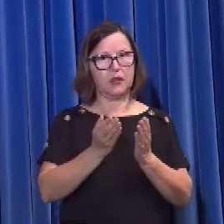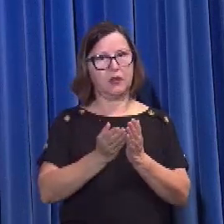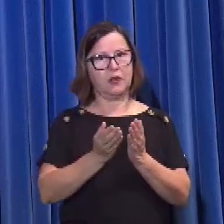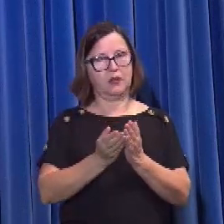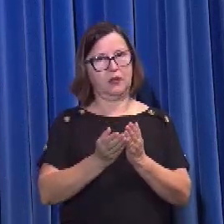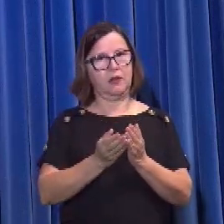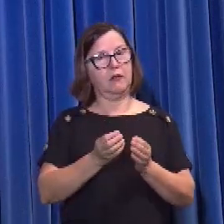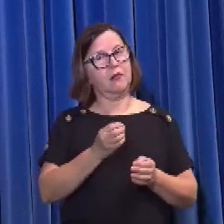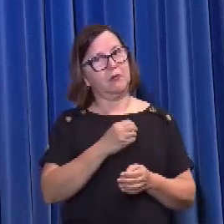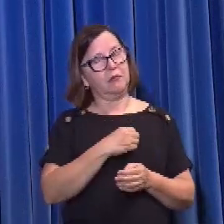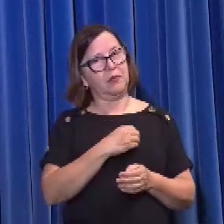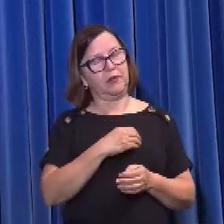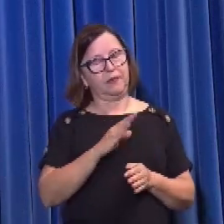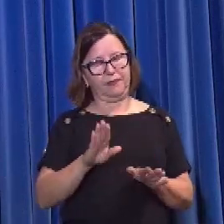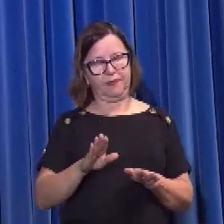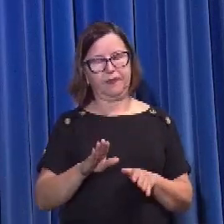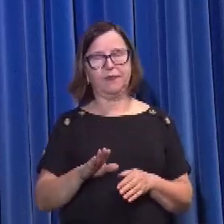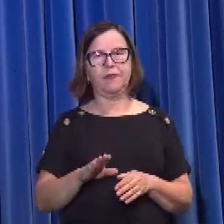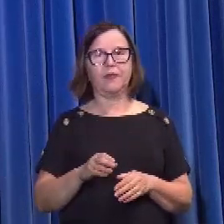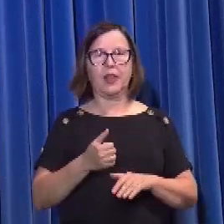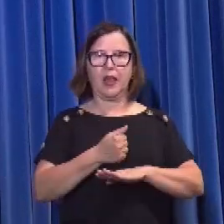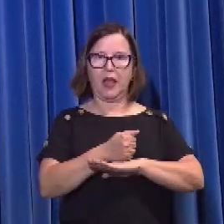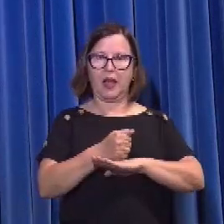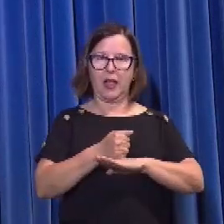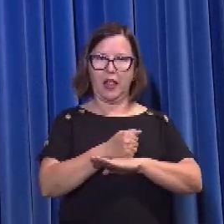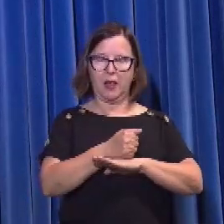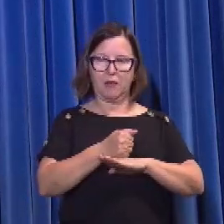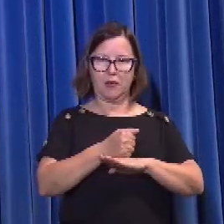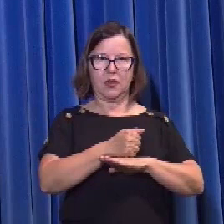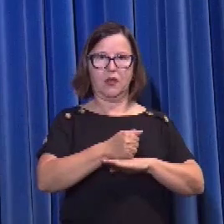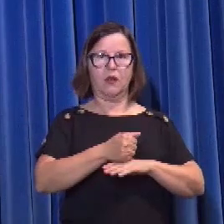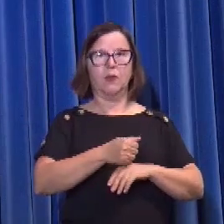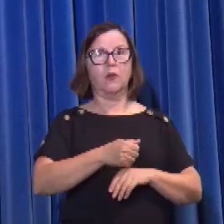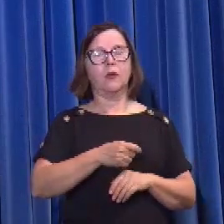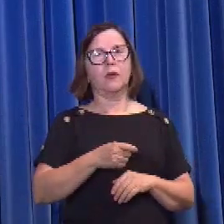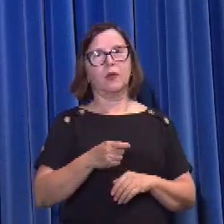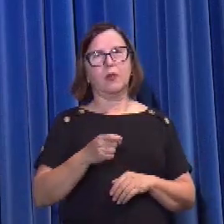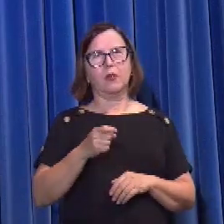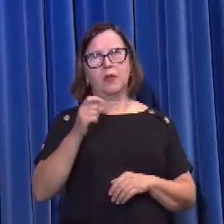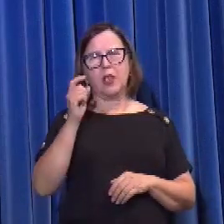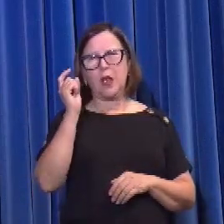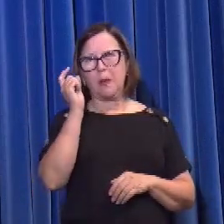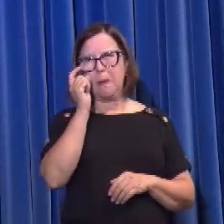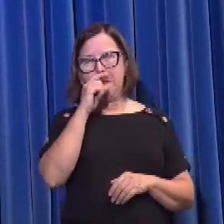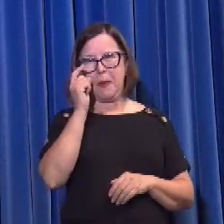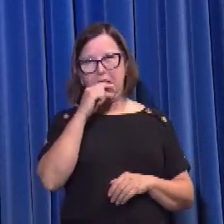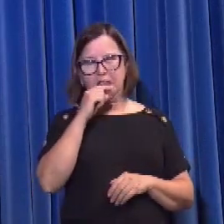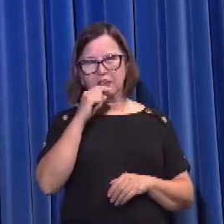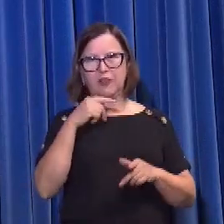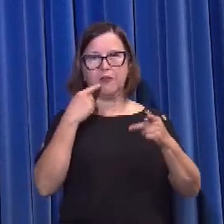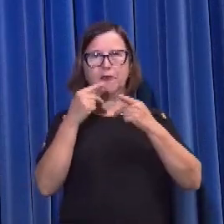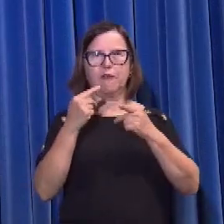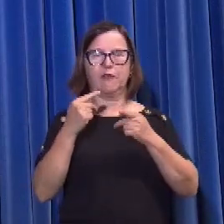embriagou, Abraão mentiu sobre sua esposa Sara, alegando que ela era sua irmã em vez de sua esposa,